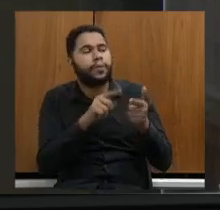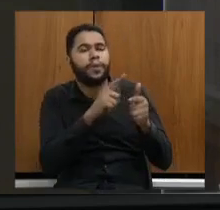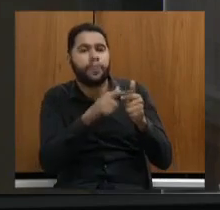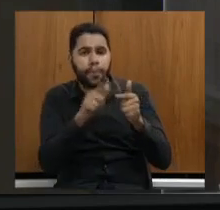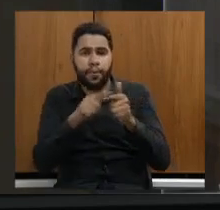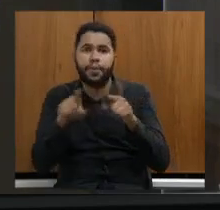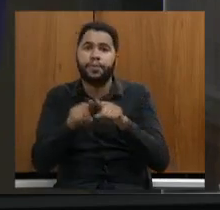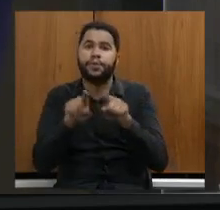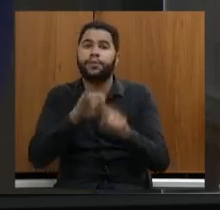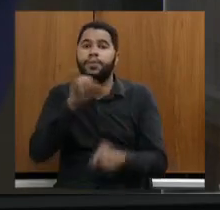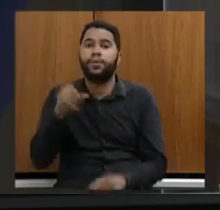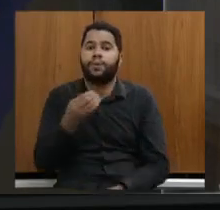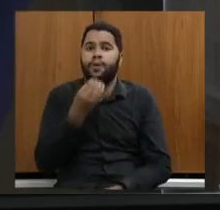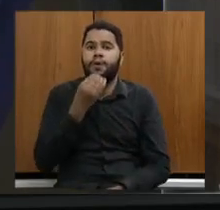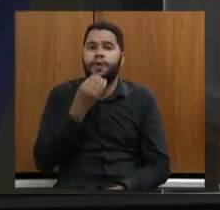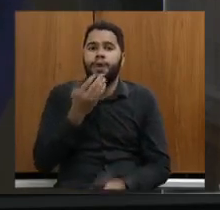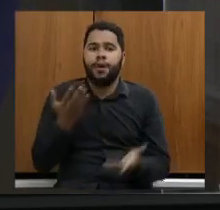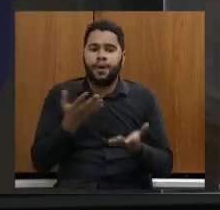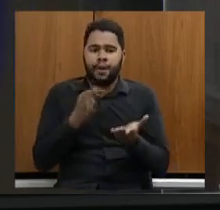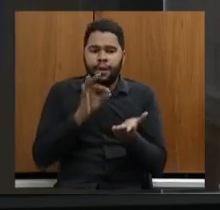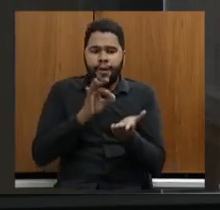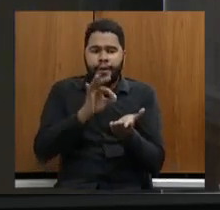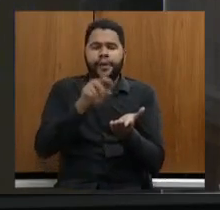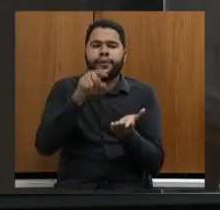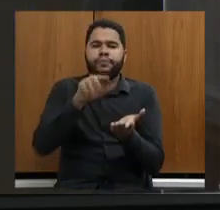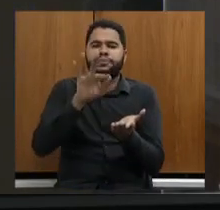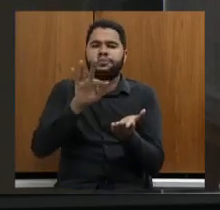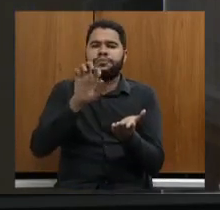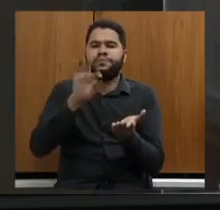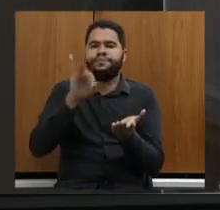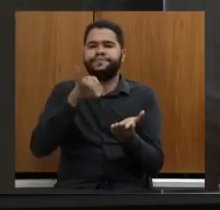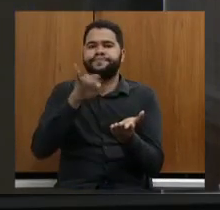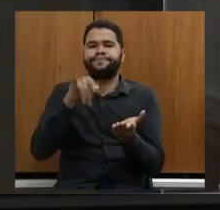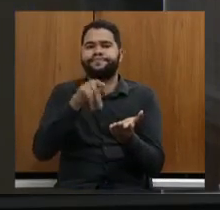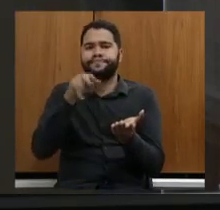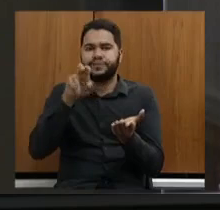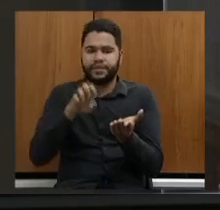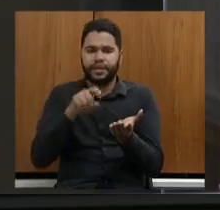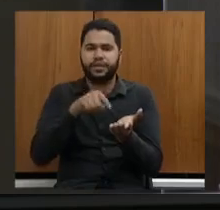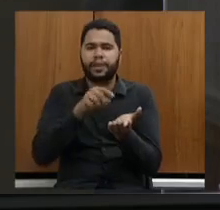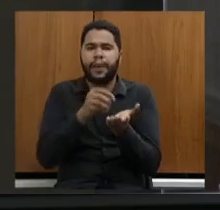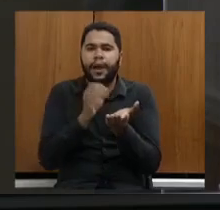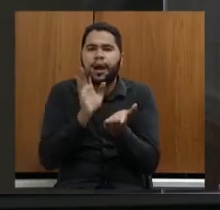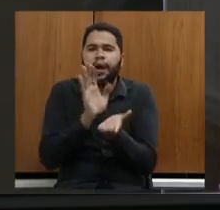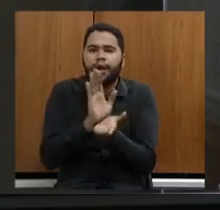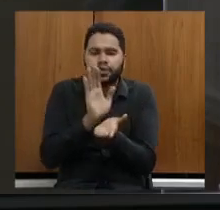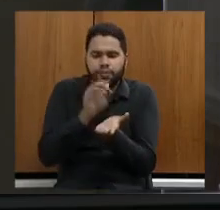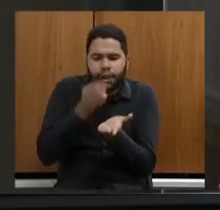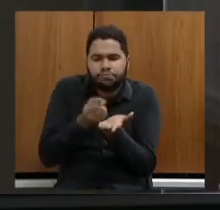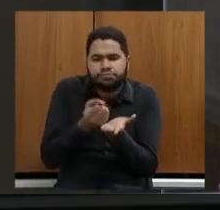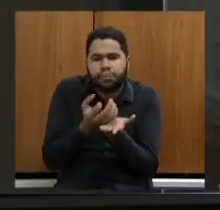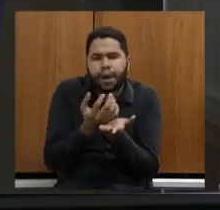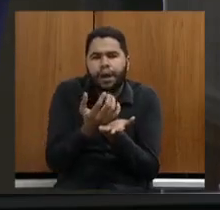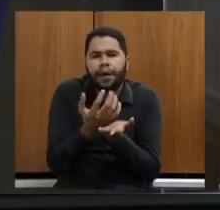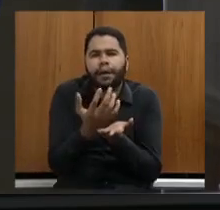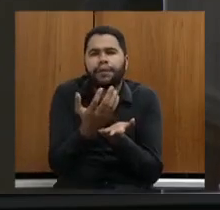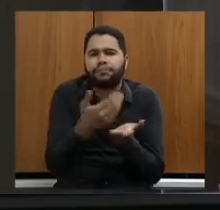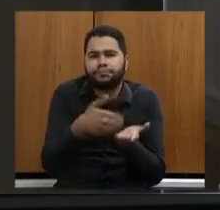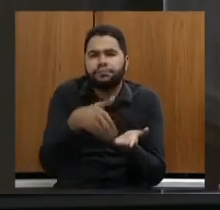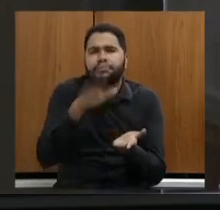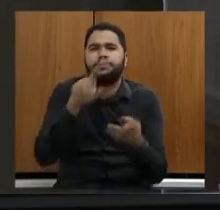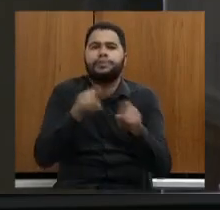geração oportunidade o que tá aparecendo de fertilizantes novos aí através do biofertilizante através de produtos